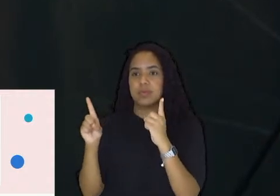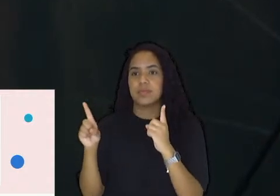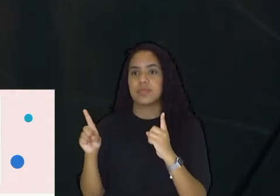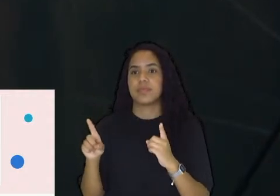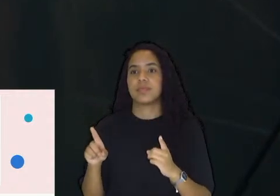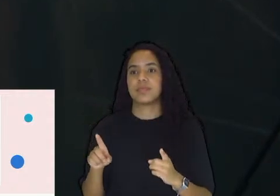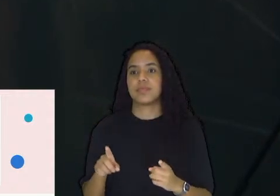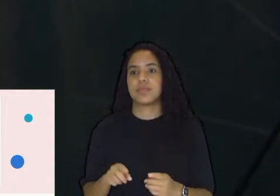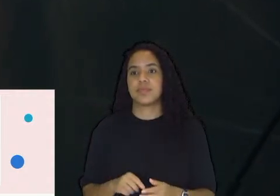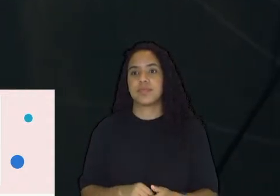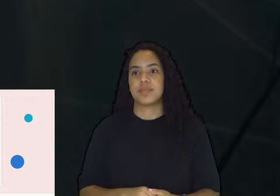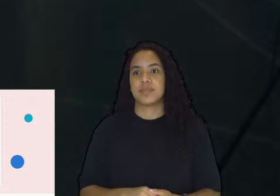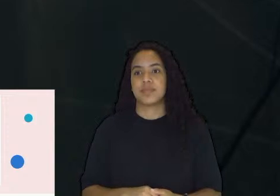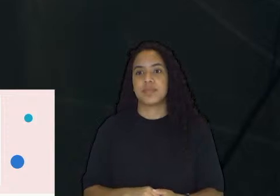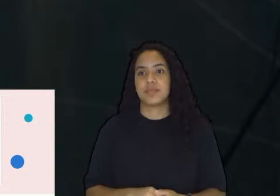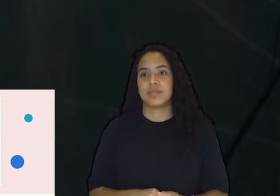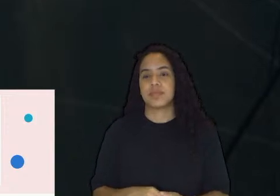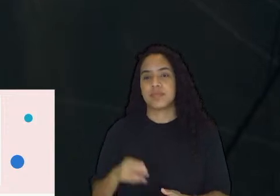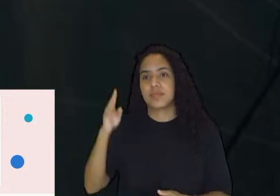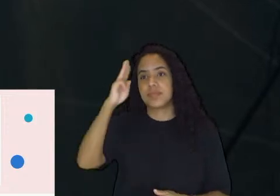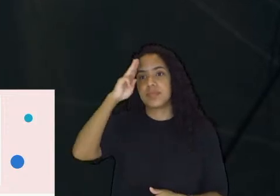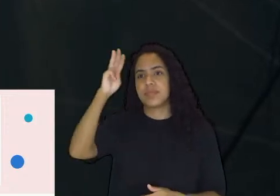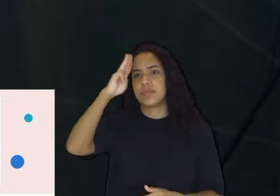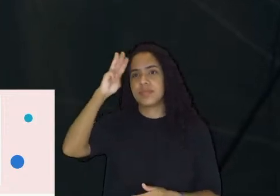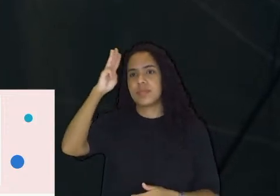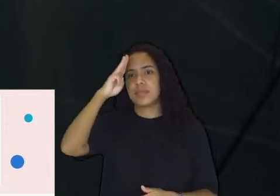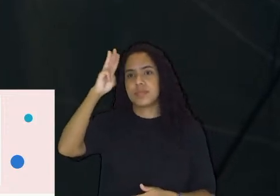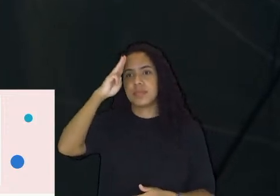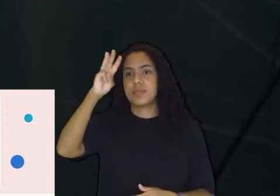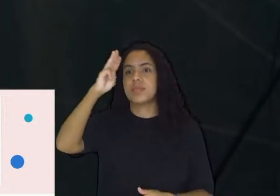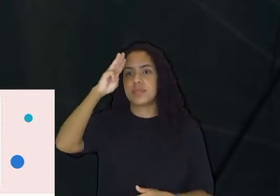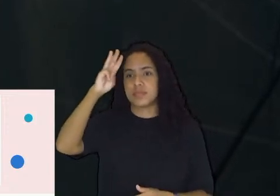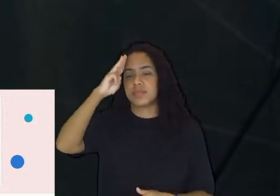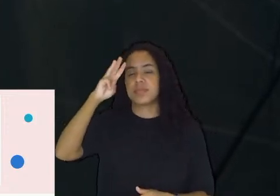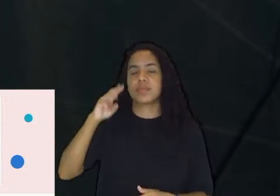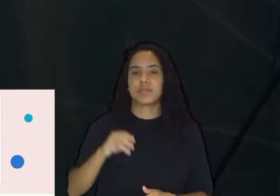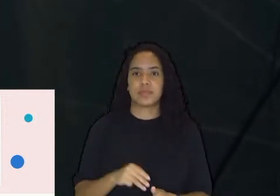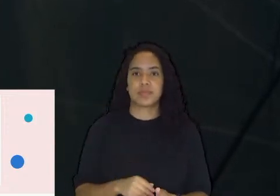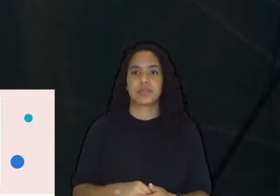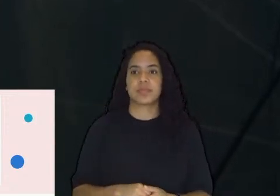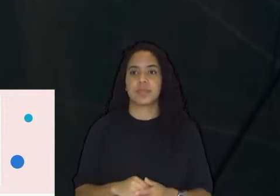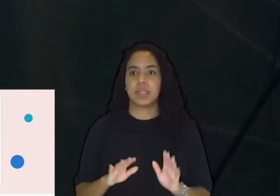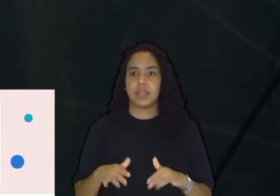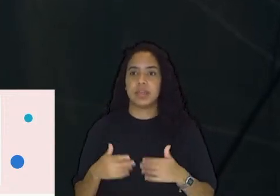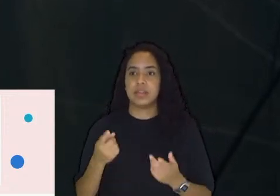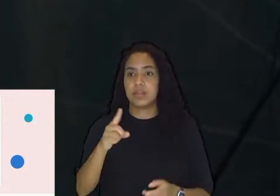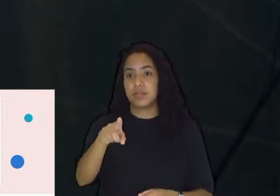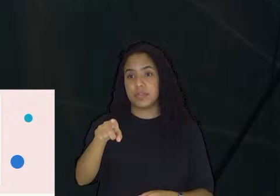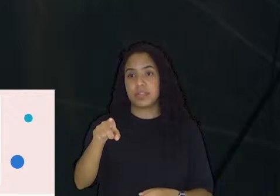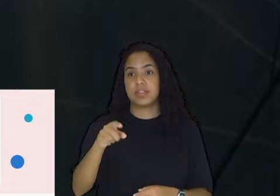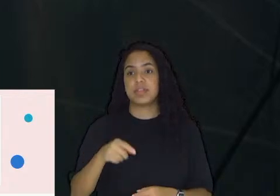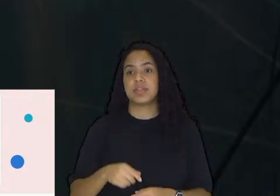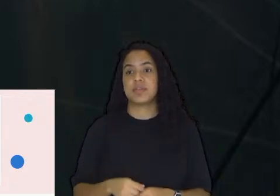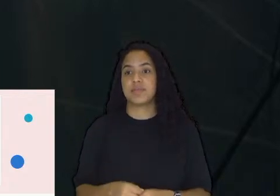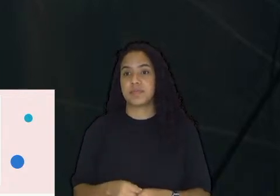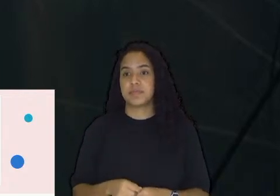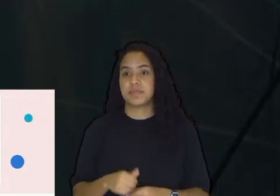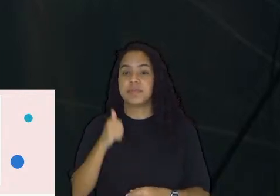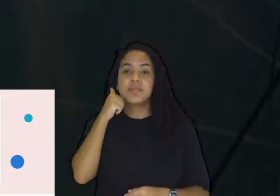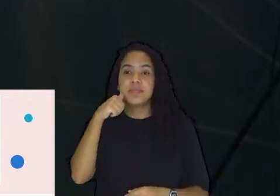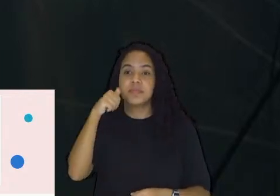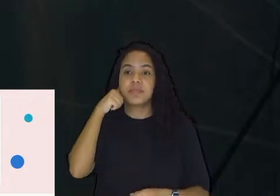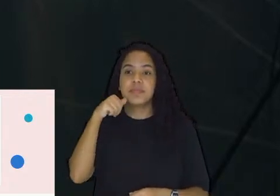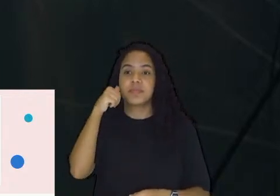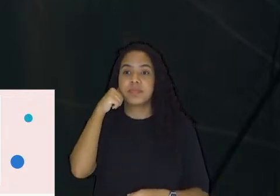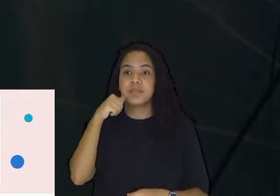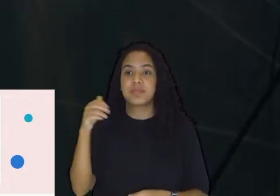casadas nem mulheres idosas, é para mulheres. Então moças que às vezes estão de férias, adolescentes estão de